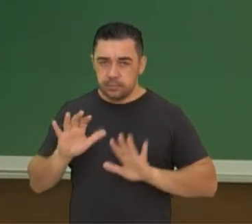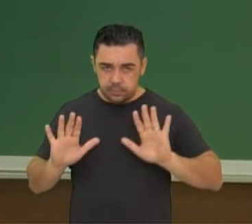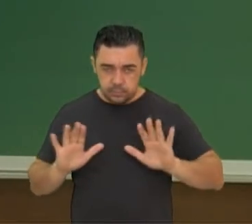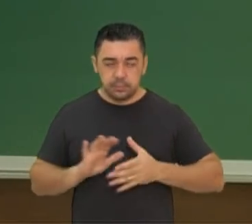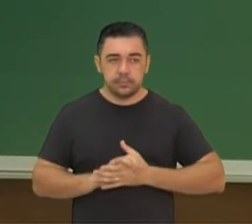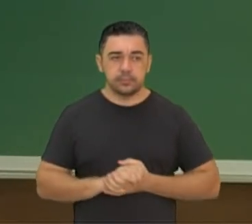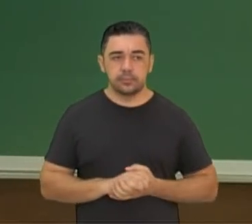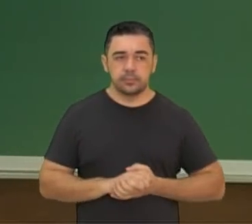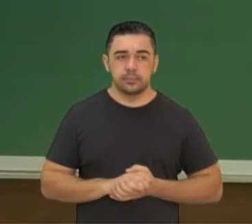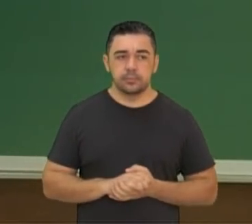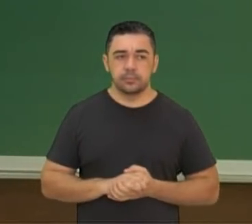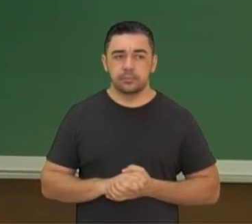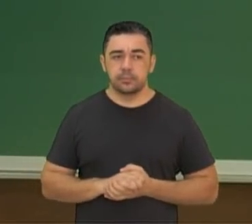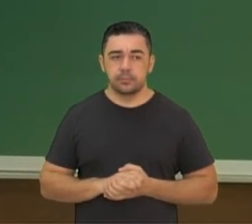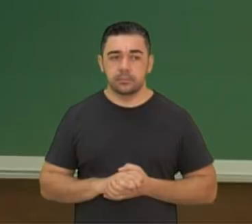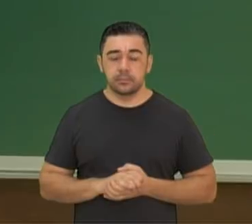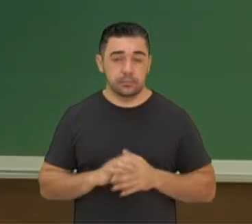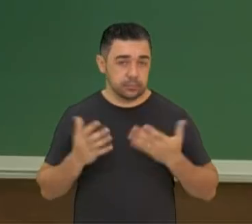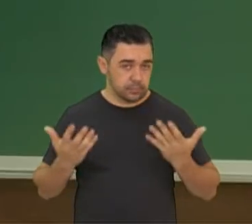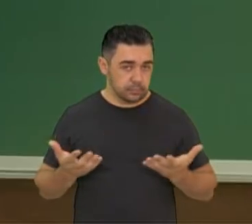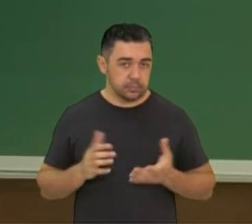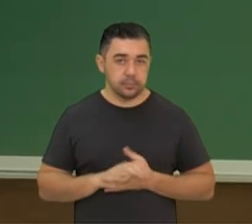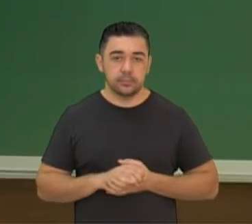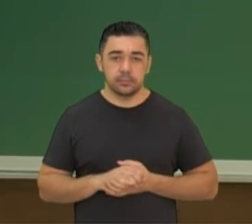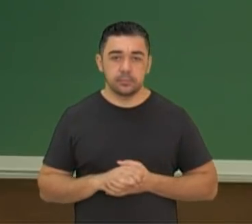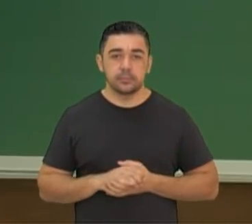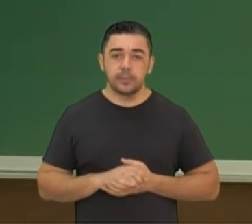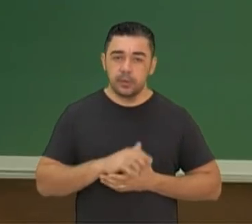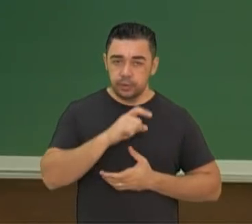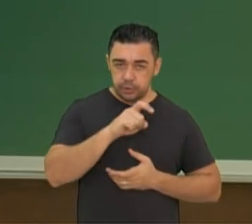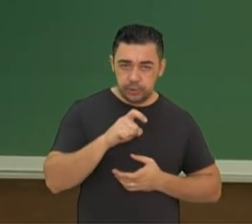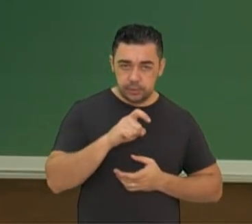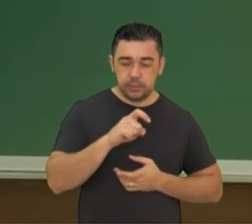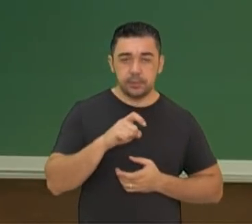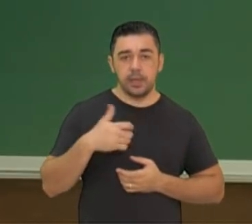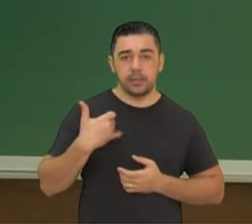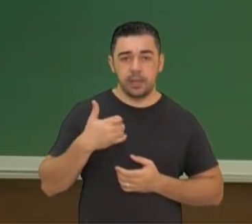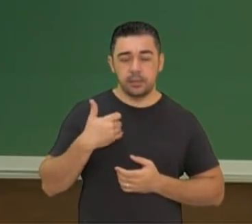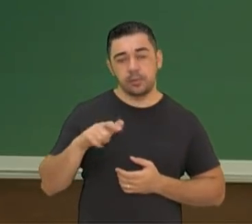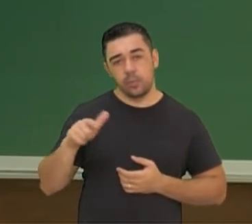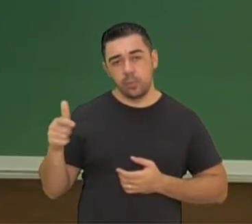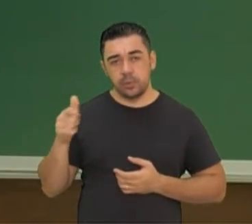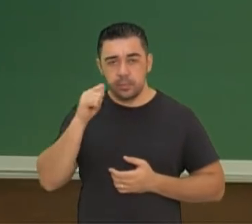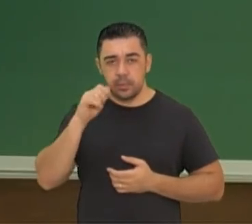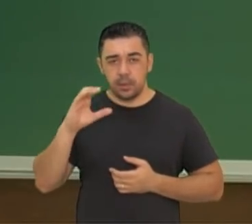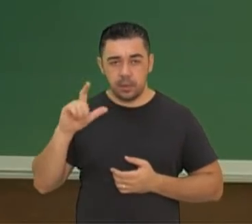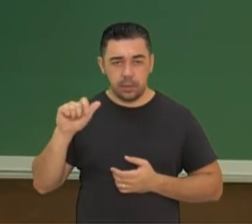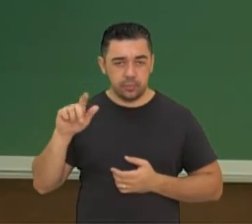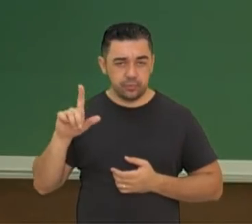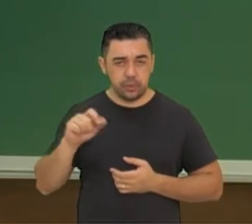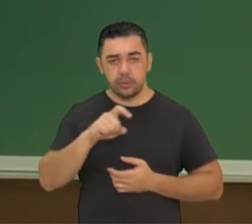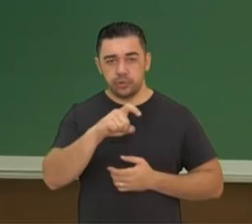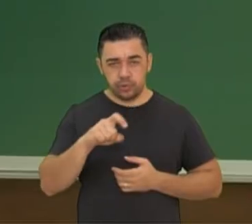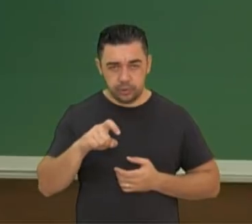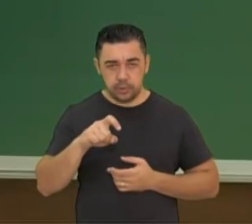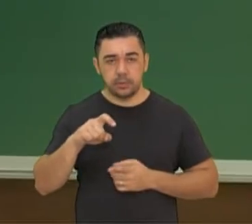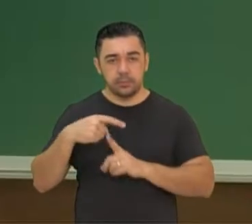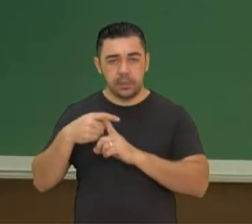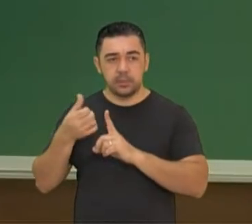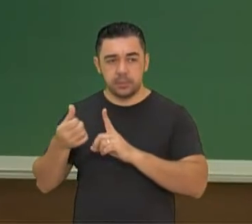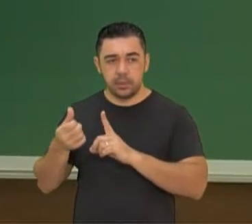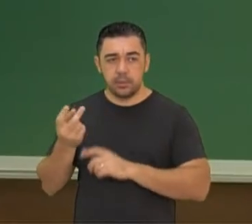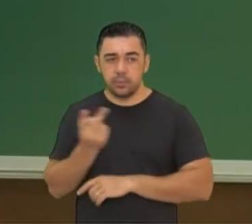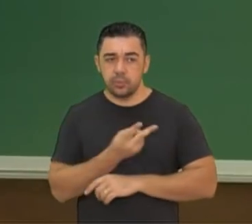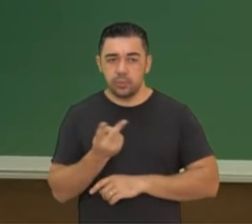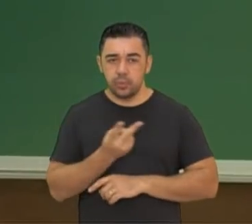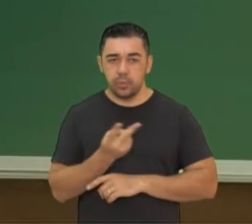Ok? Situação, a idade da Melissa, X, a idade da Cláudia, X mais 6, a soma das